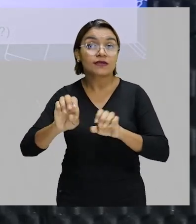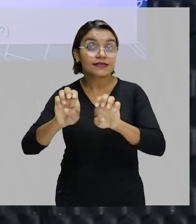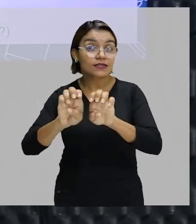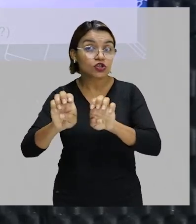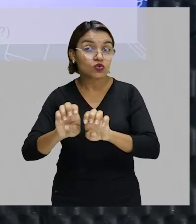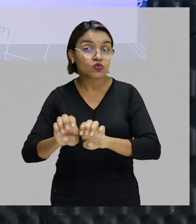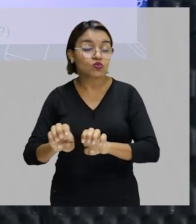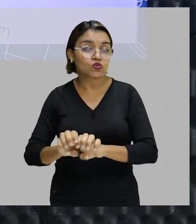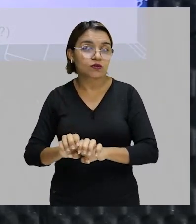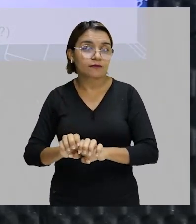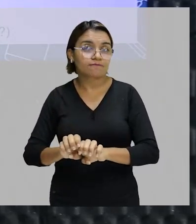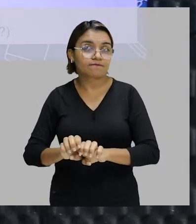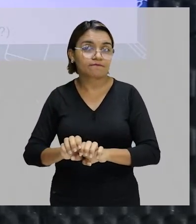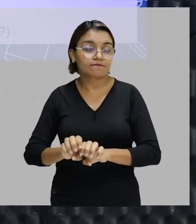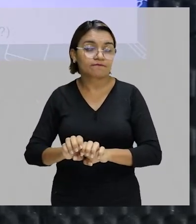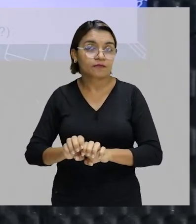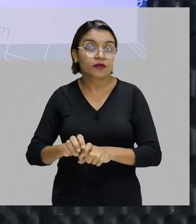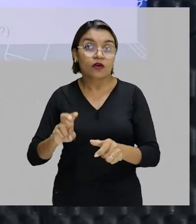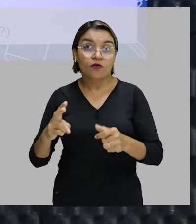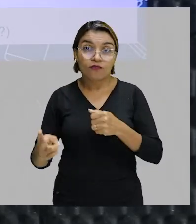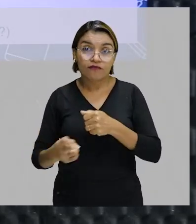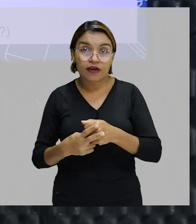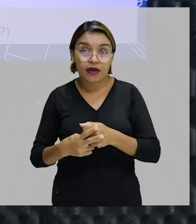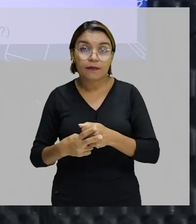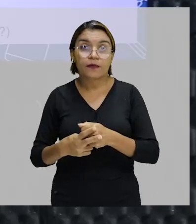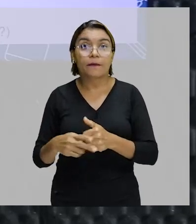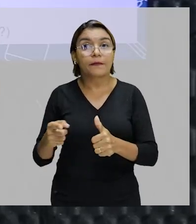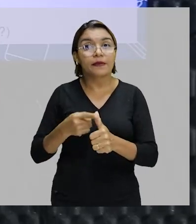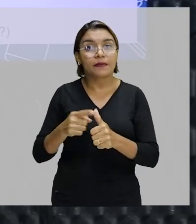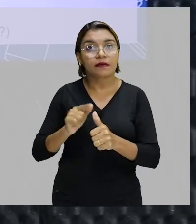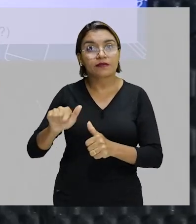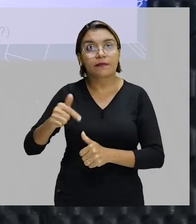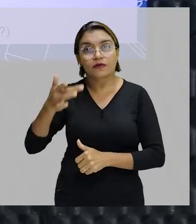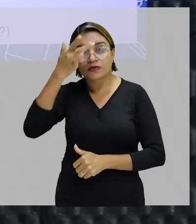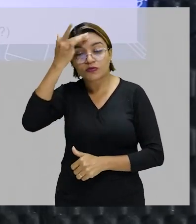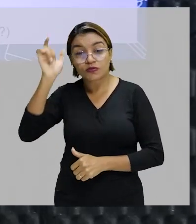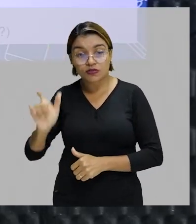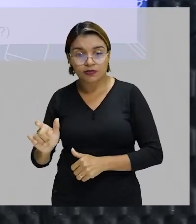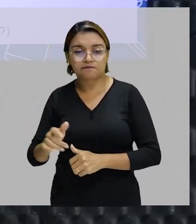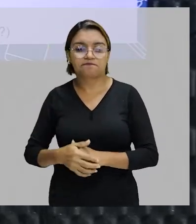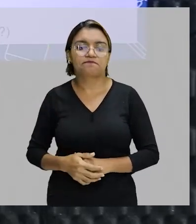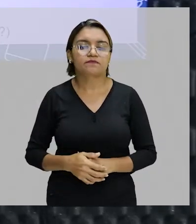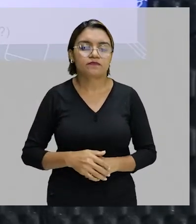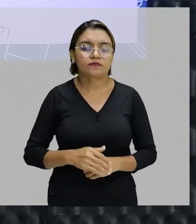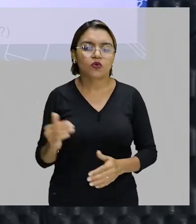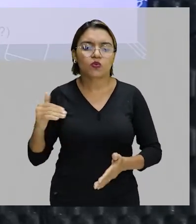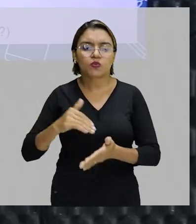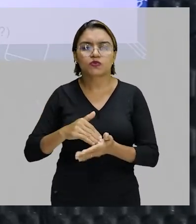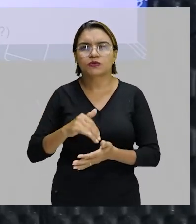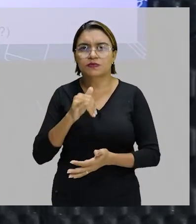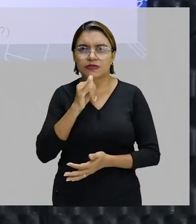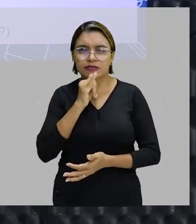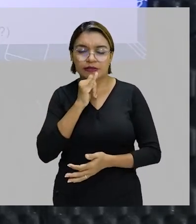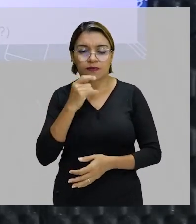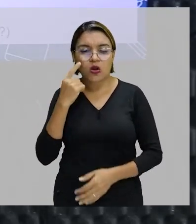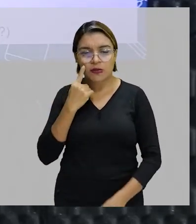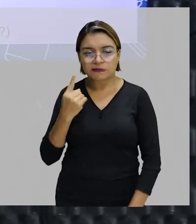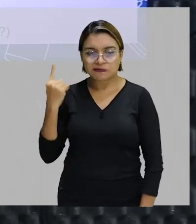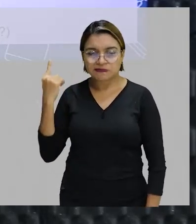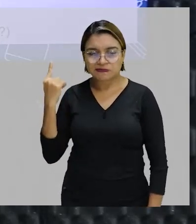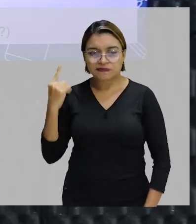estrutura. Então, o verbo auxiliar vem primeiro e o sujeito vem depois. No último exemplo, had the water